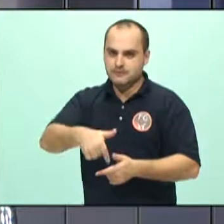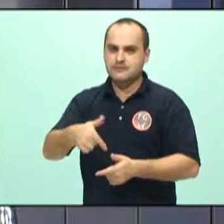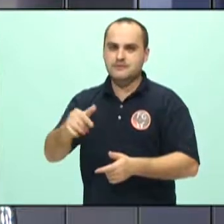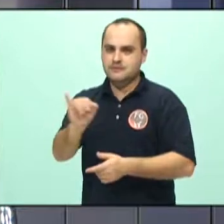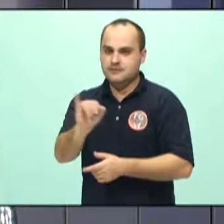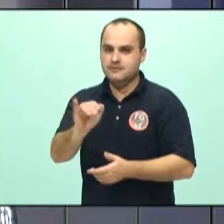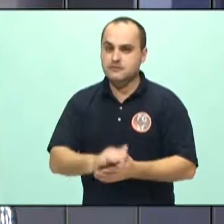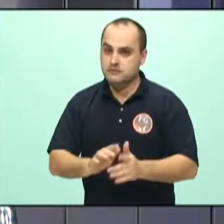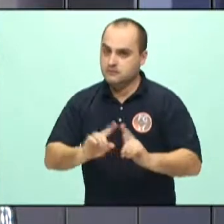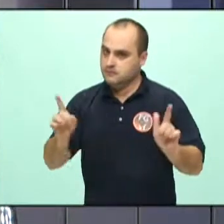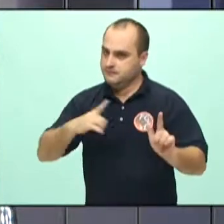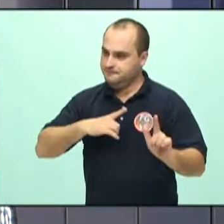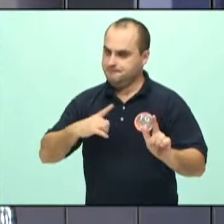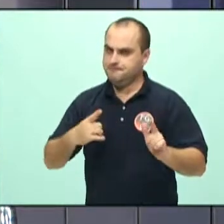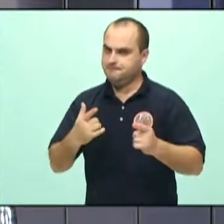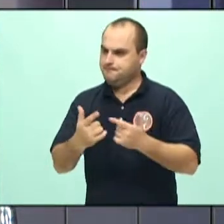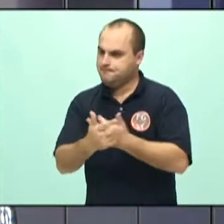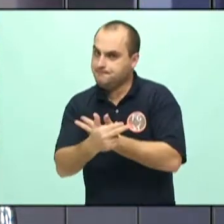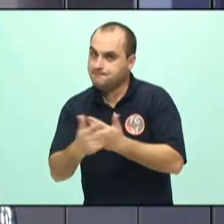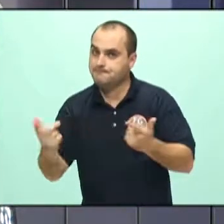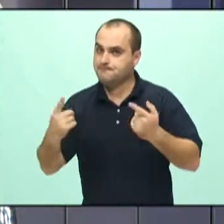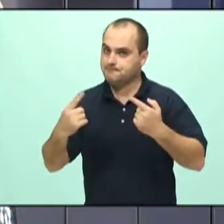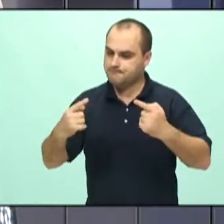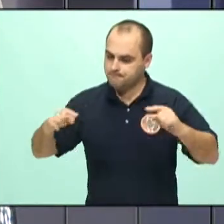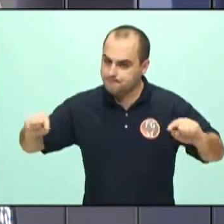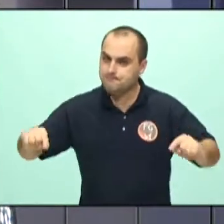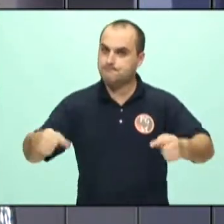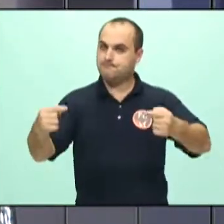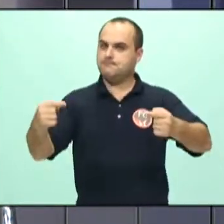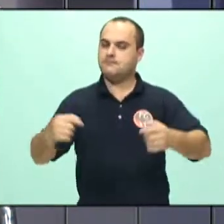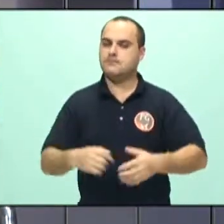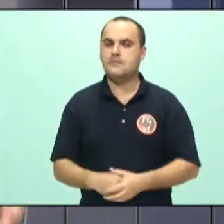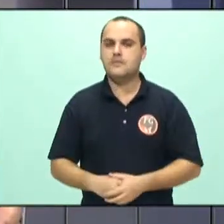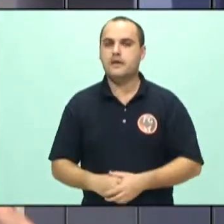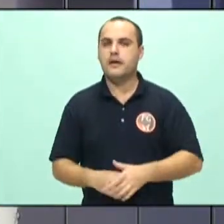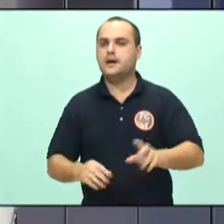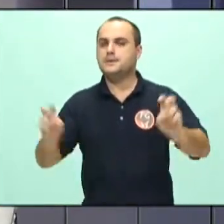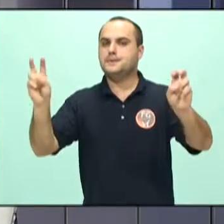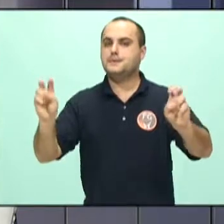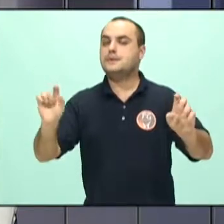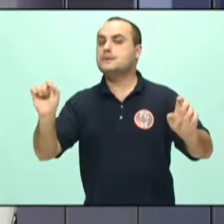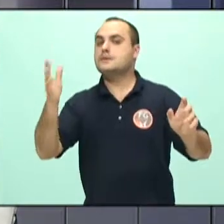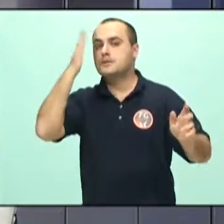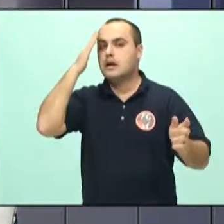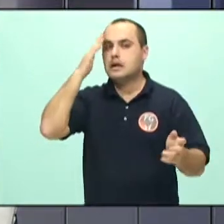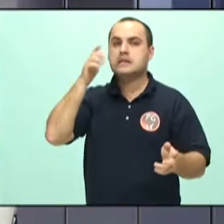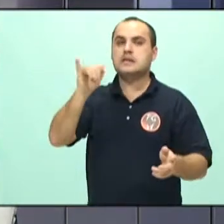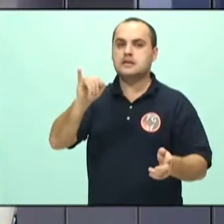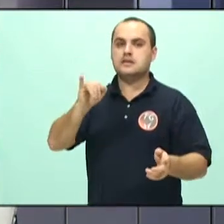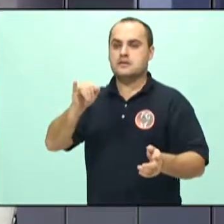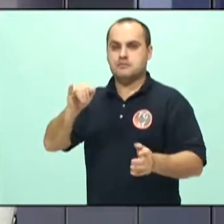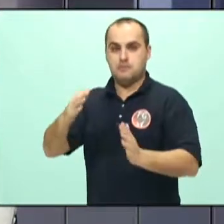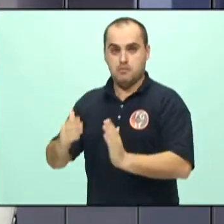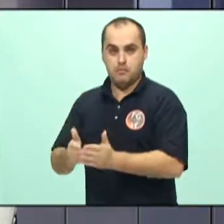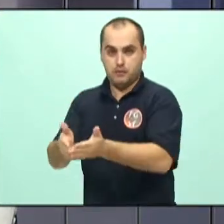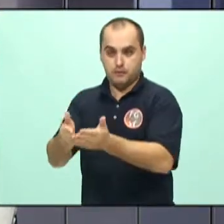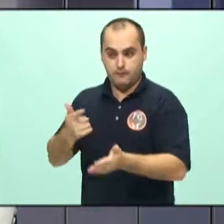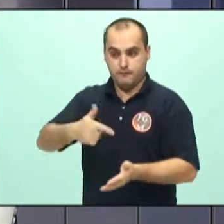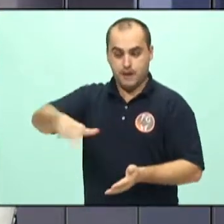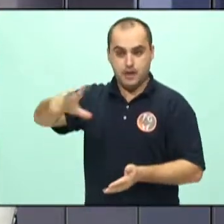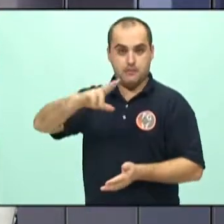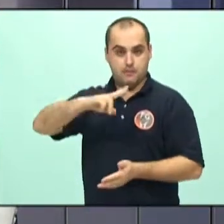estão por vir. Hoje existe uma polêmica muito grande se vai ser privatizado ou não, né? O governo federal não falou exatamente do Porto